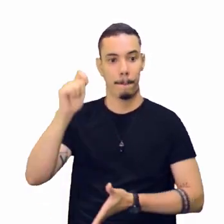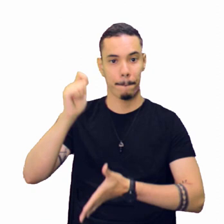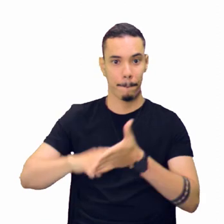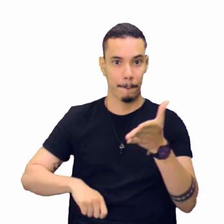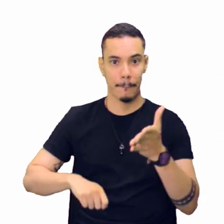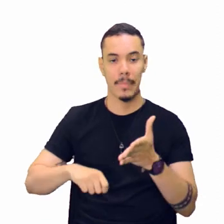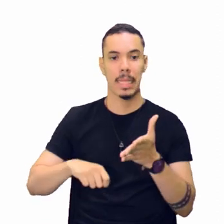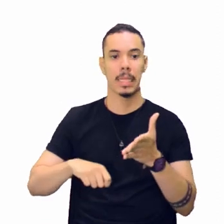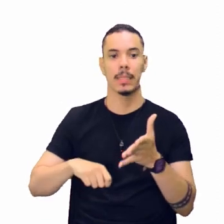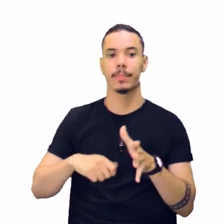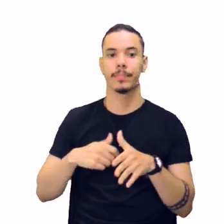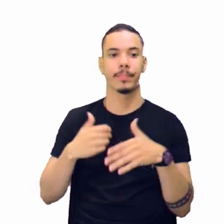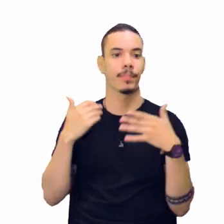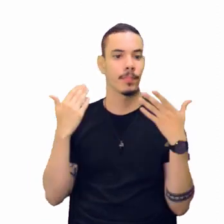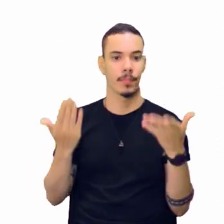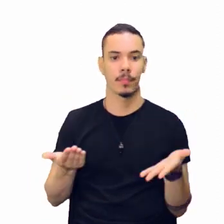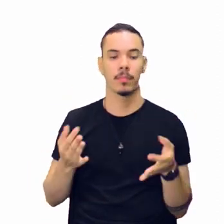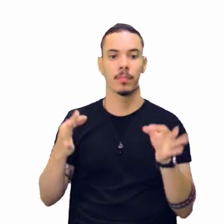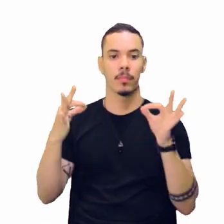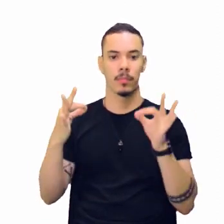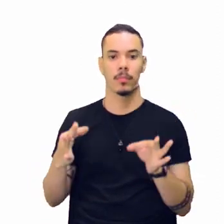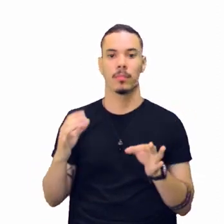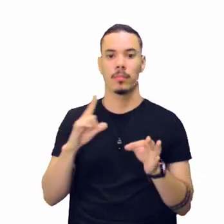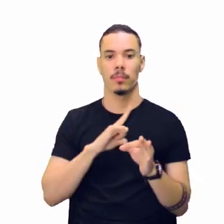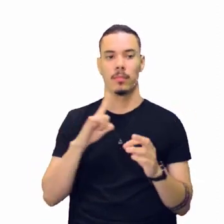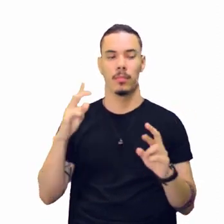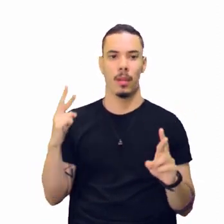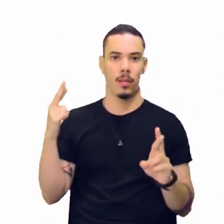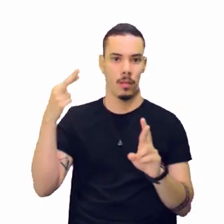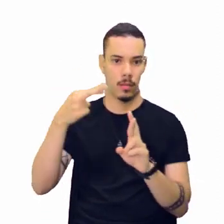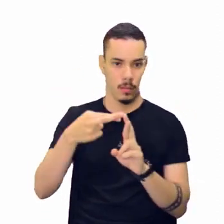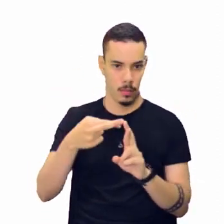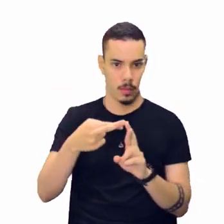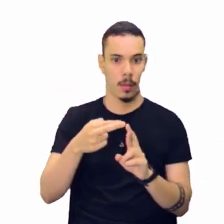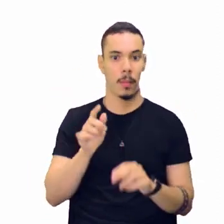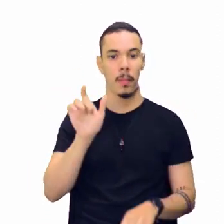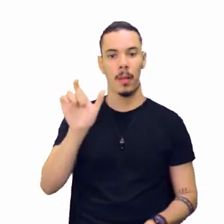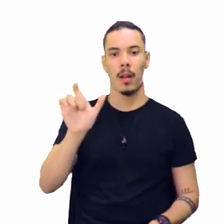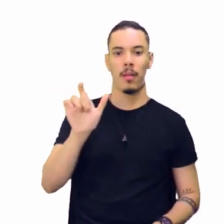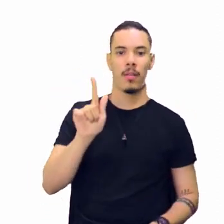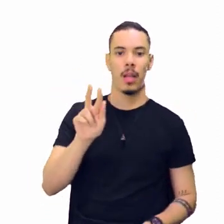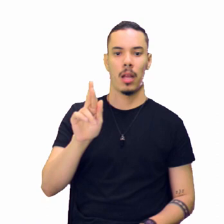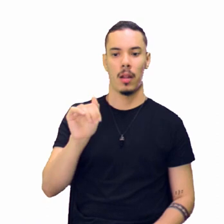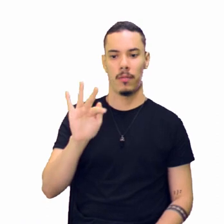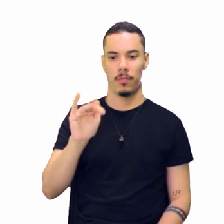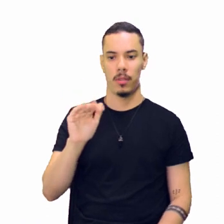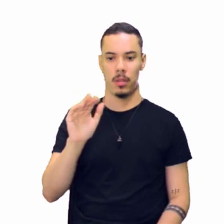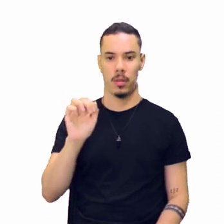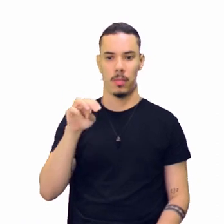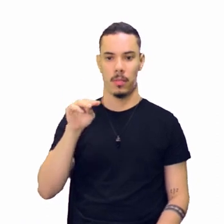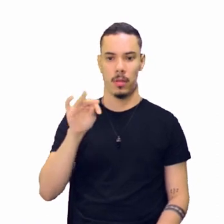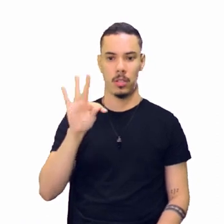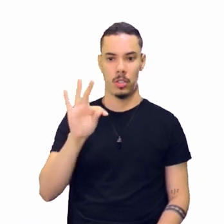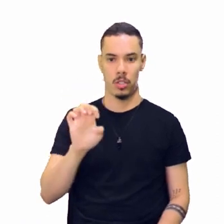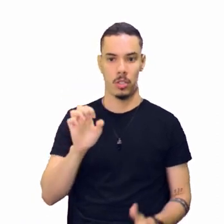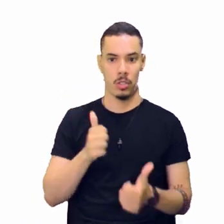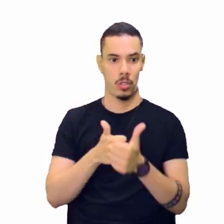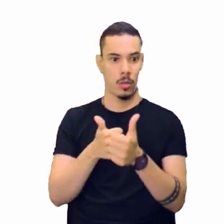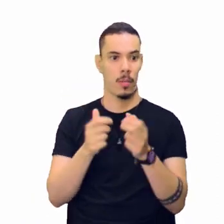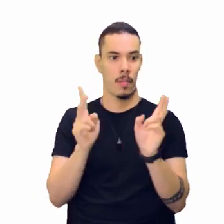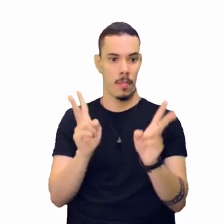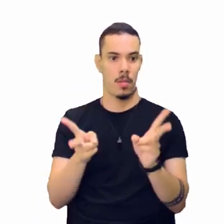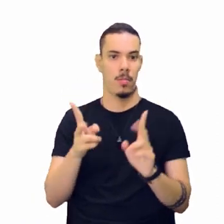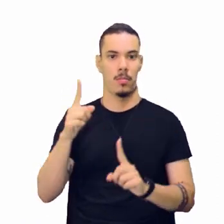Assinale abaixo a opção que refere a palavra graficamente acentuada segundo a